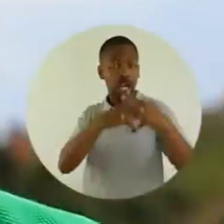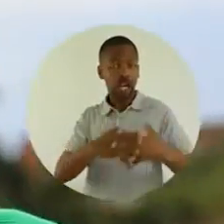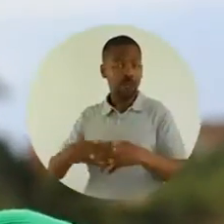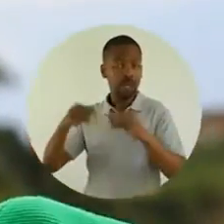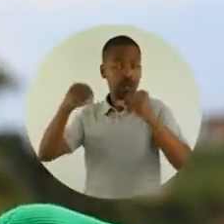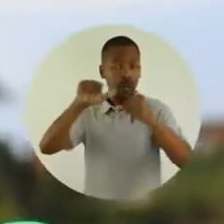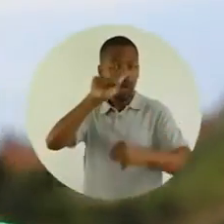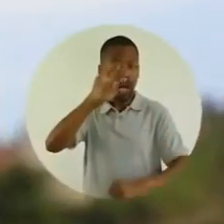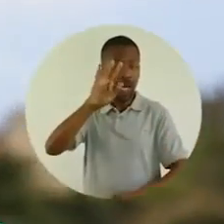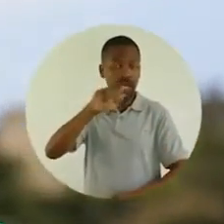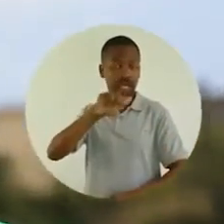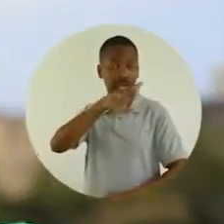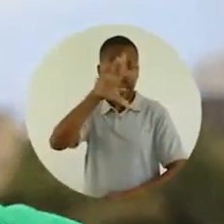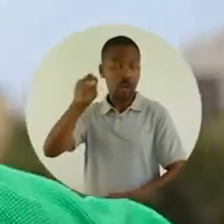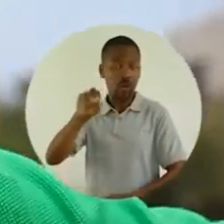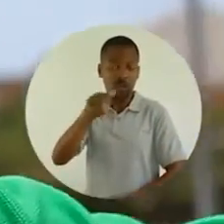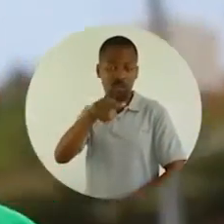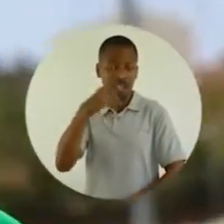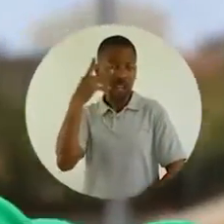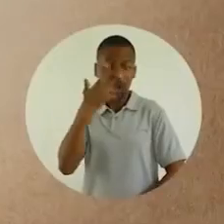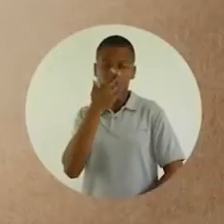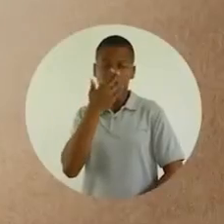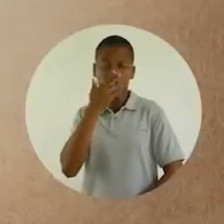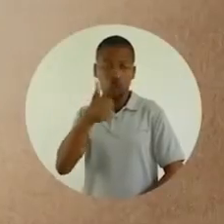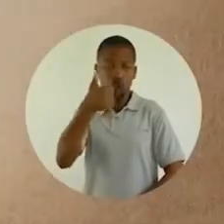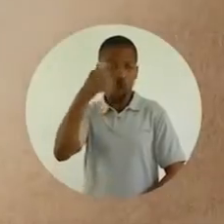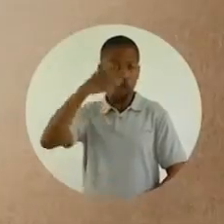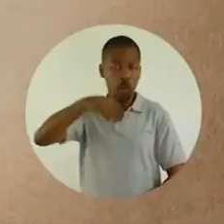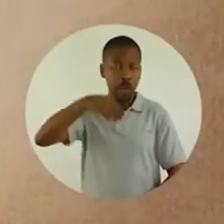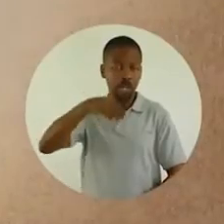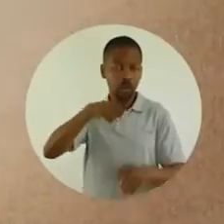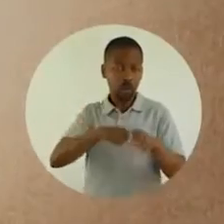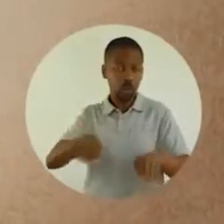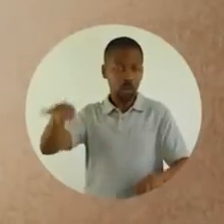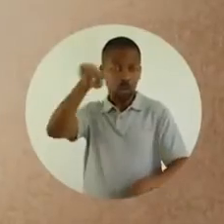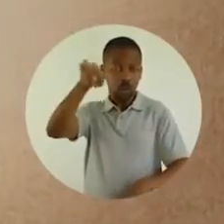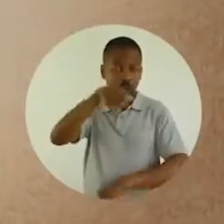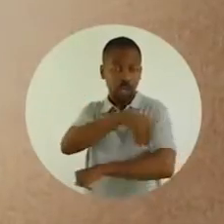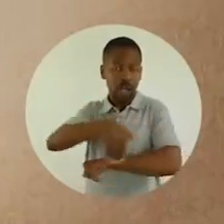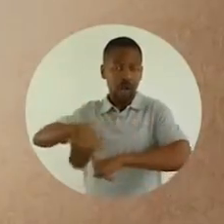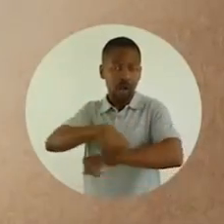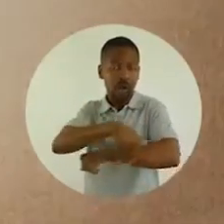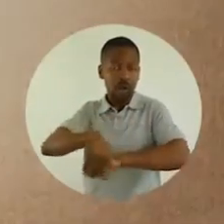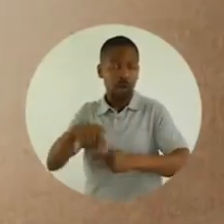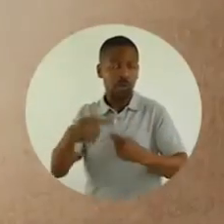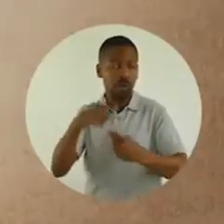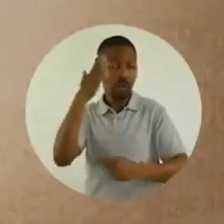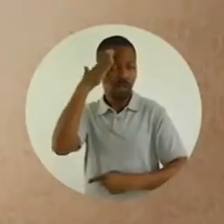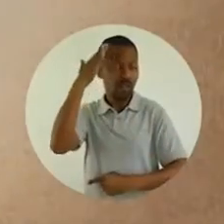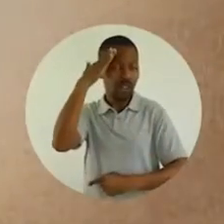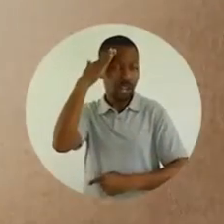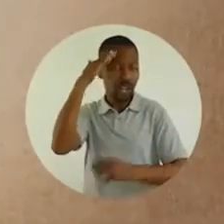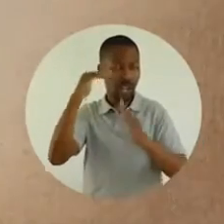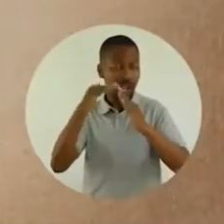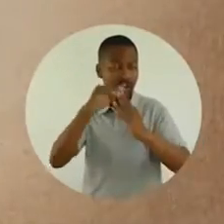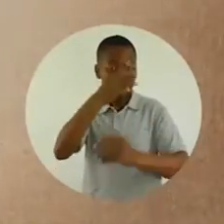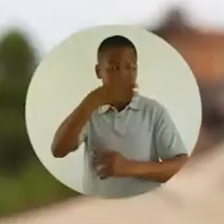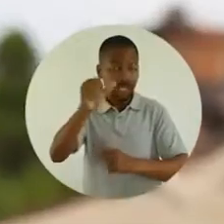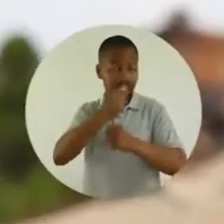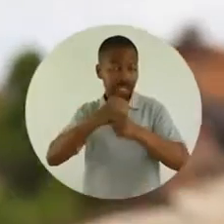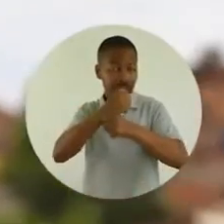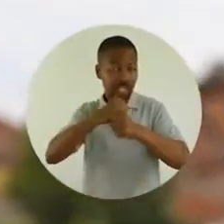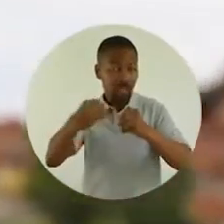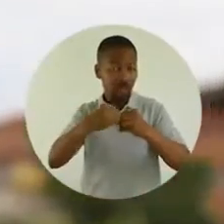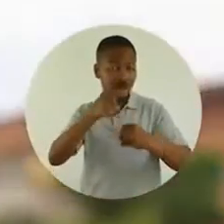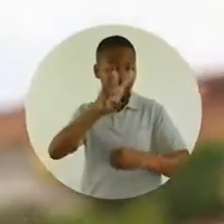aqui, as pessoas falavam, você é louco, quase um metro acima da rua. Mas é porque eu já tinha morado ali quase 30 anos dentro do